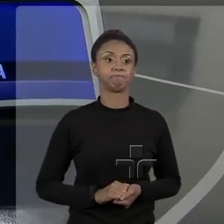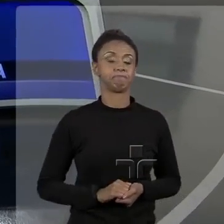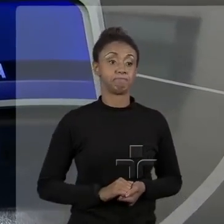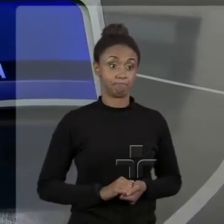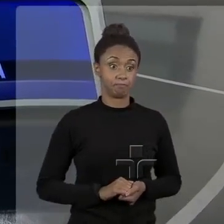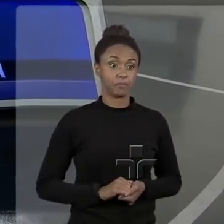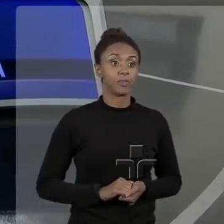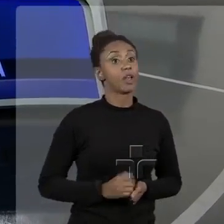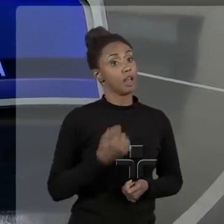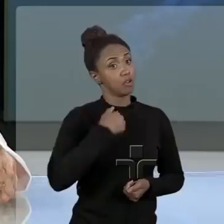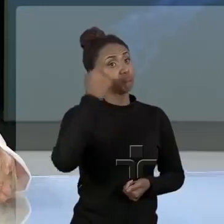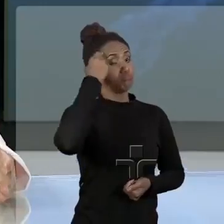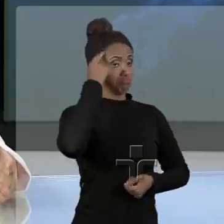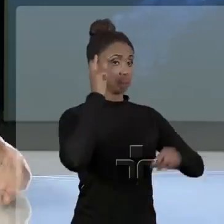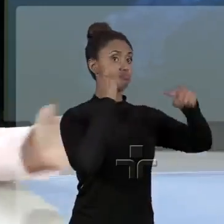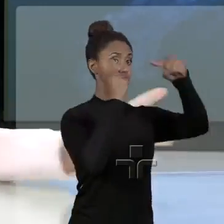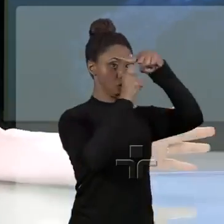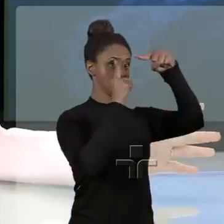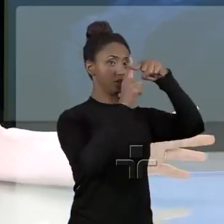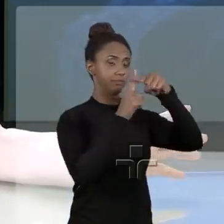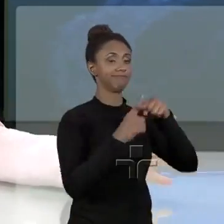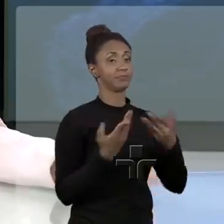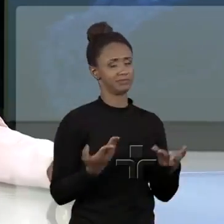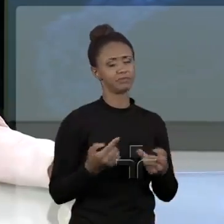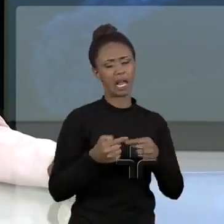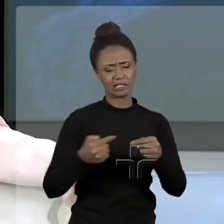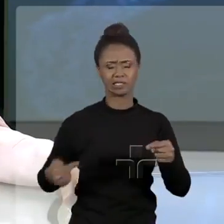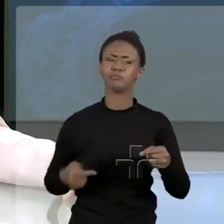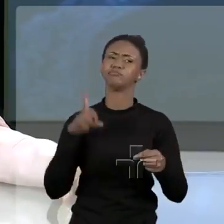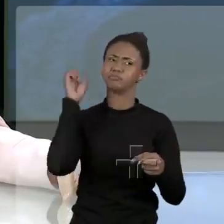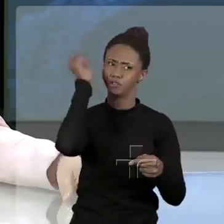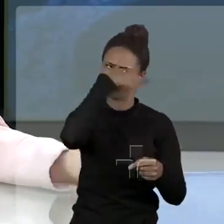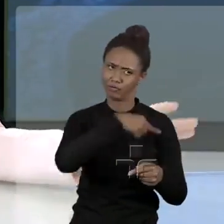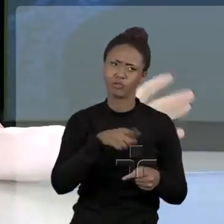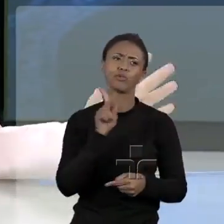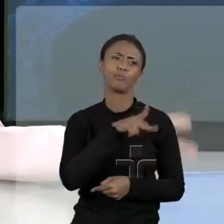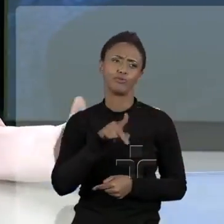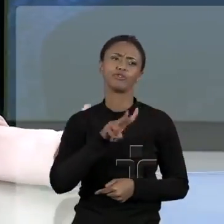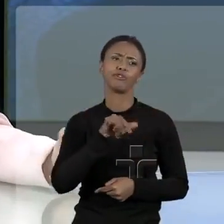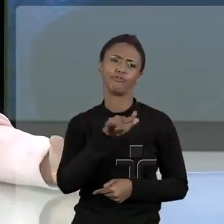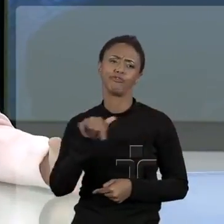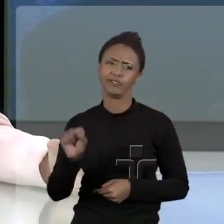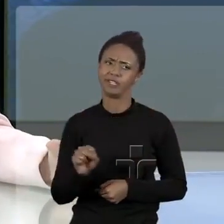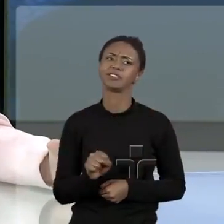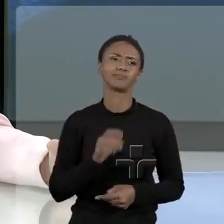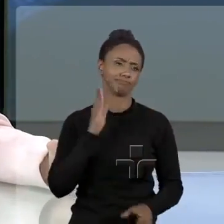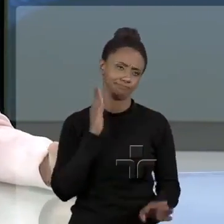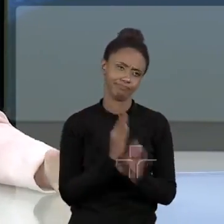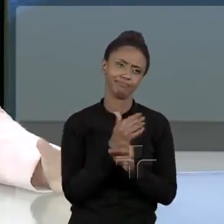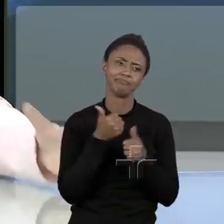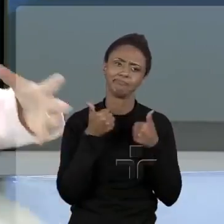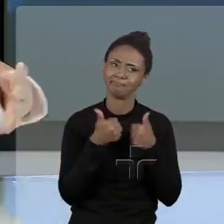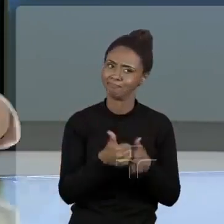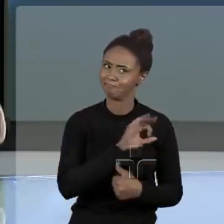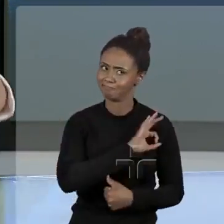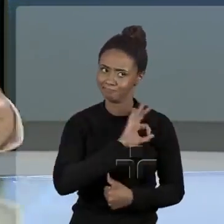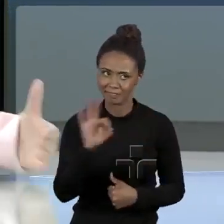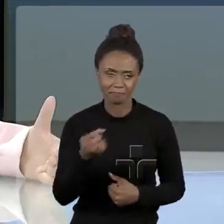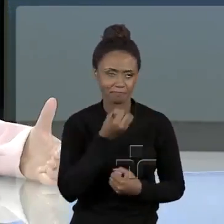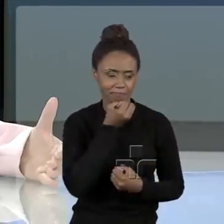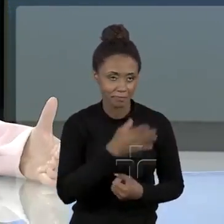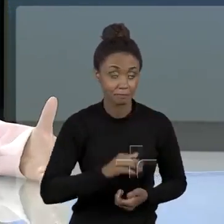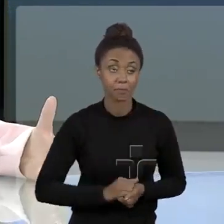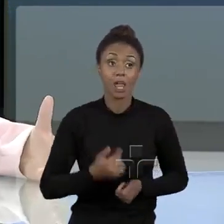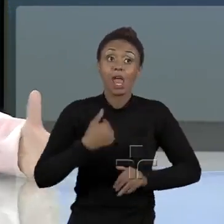realista, porém otimista. Foi uma semana difícil. O professor Vilas diagnosticou bem. Eu